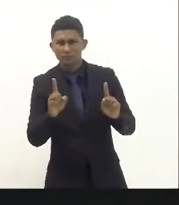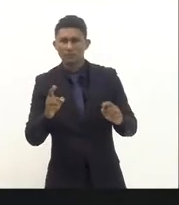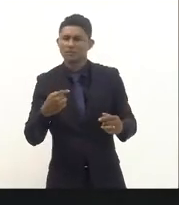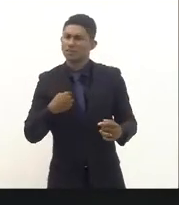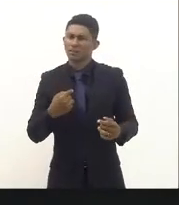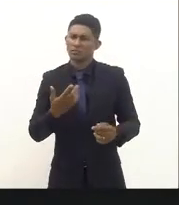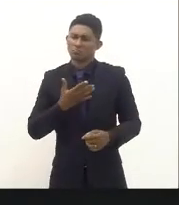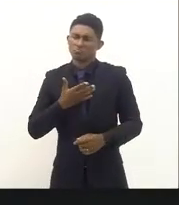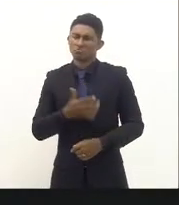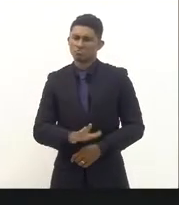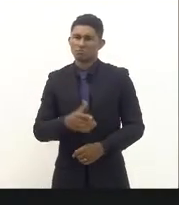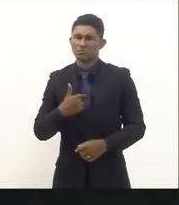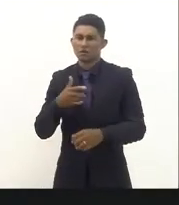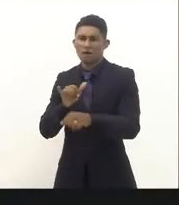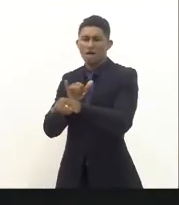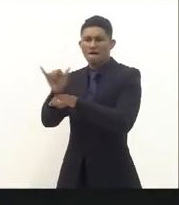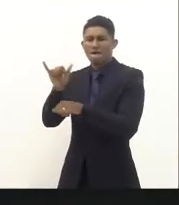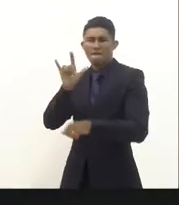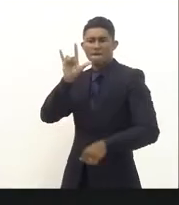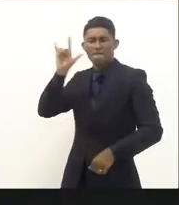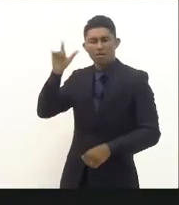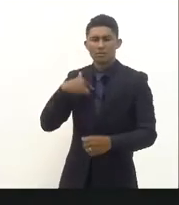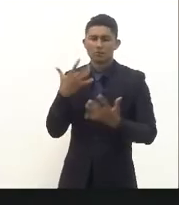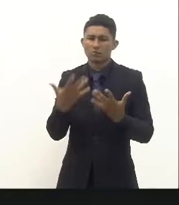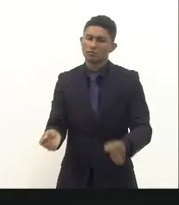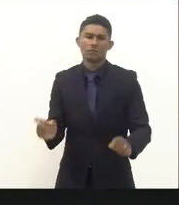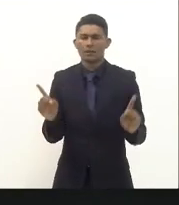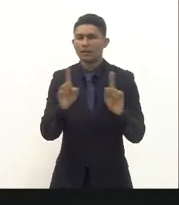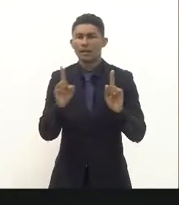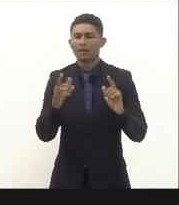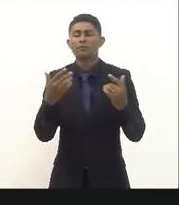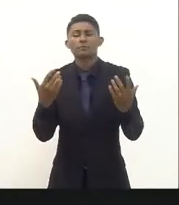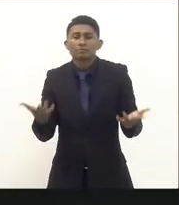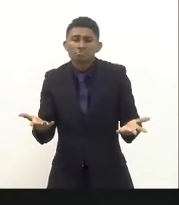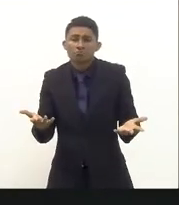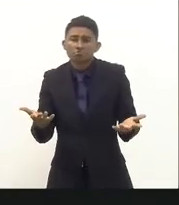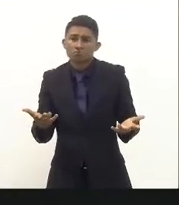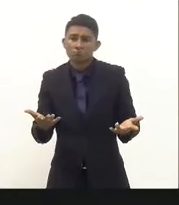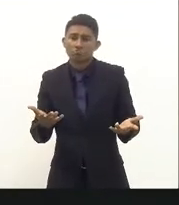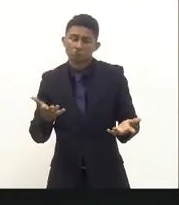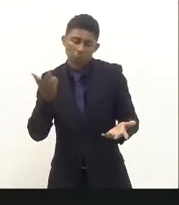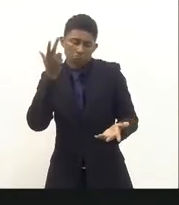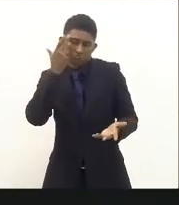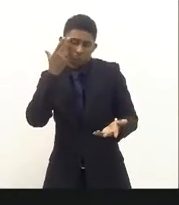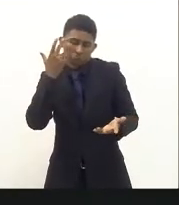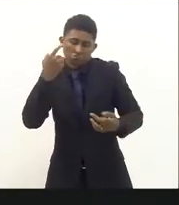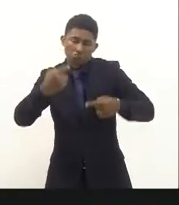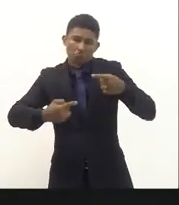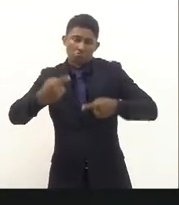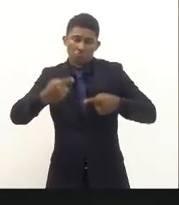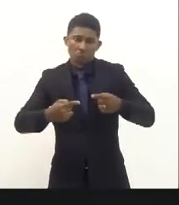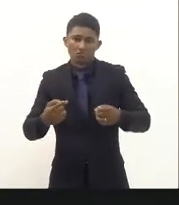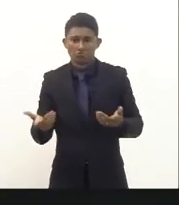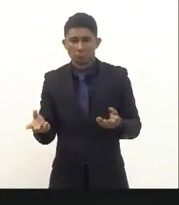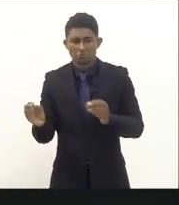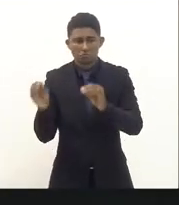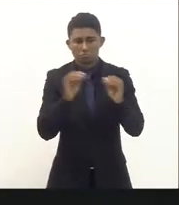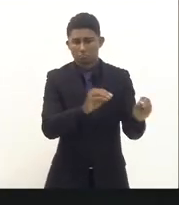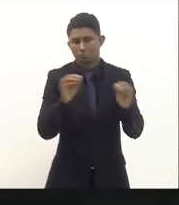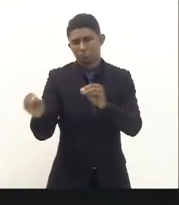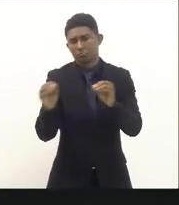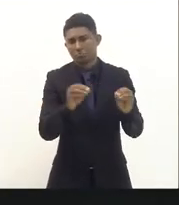não aceito nem a traição nem O Traidor mas é tendo em vista que a dessa forma que acontece na política você vê